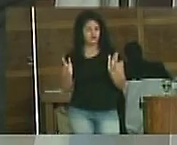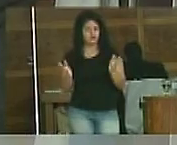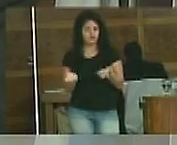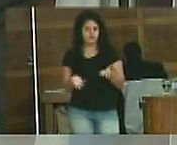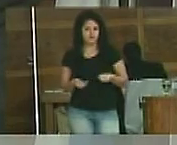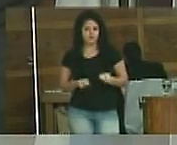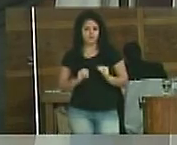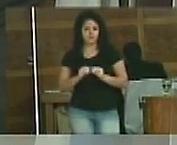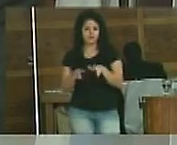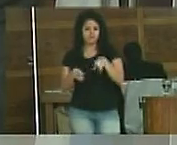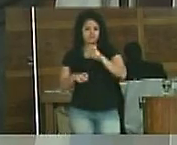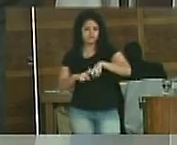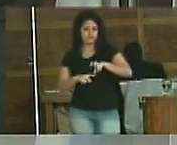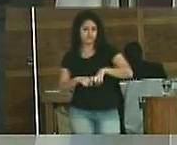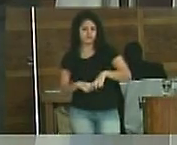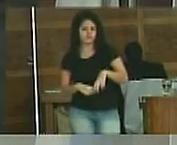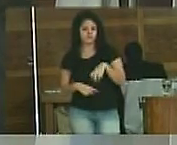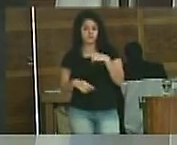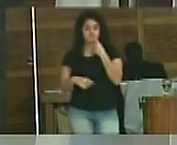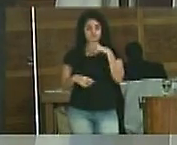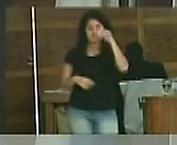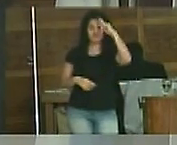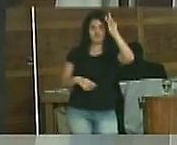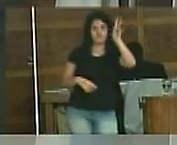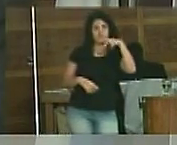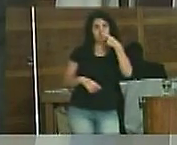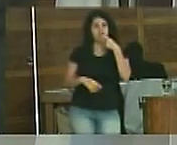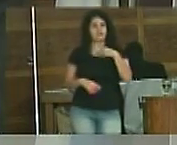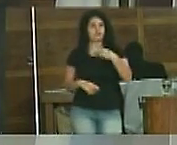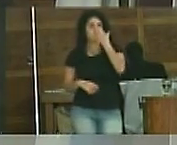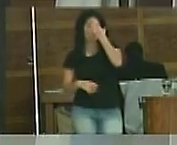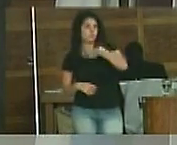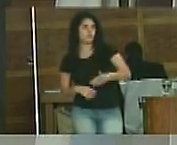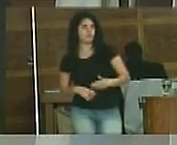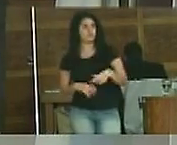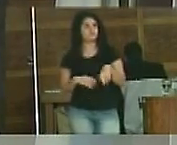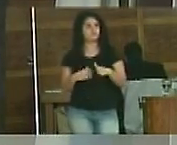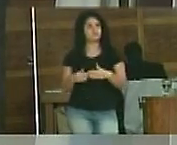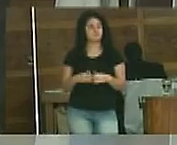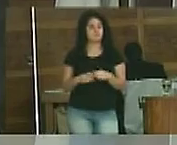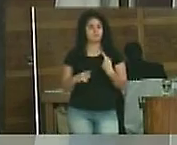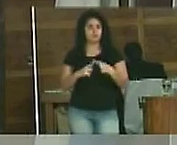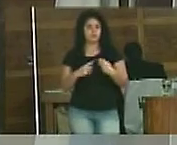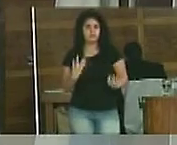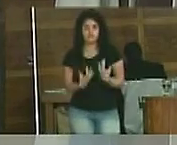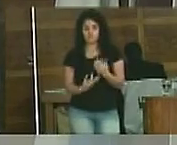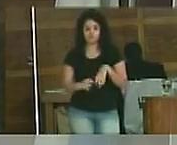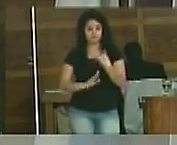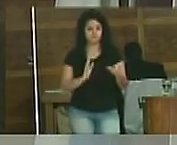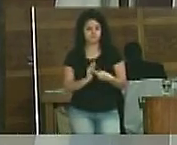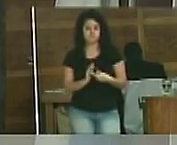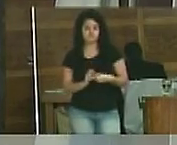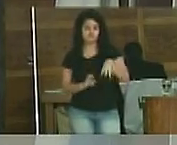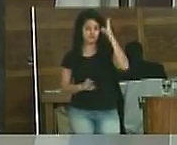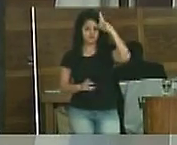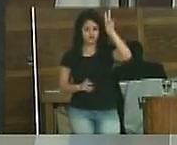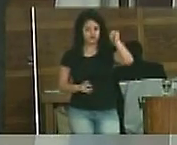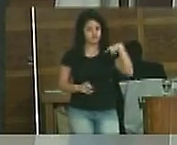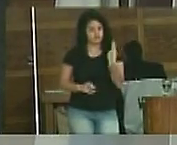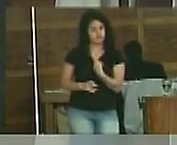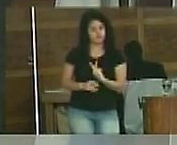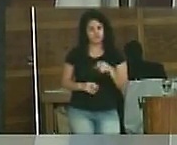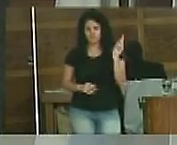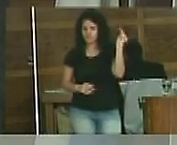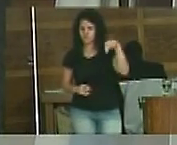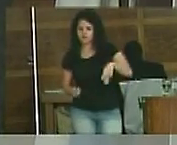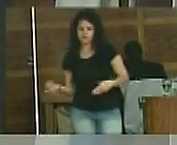lá, bota lá, inventa umas histórias lá, diz que é o corpo de não sei quem, porque queimou tudo, derreteu tudo. História nossa que nunca mais